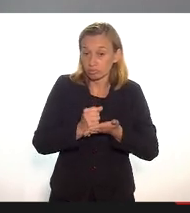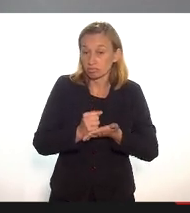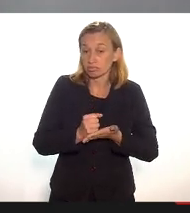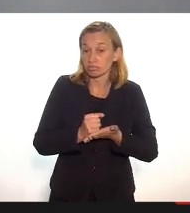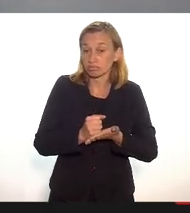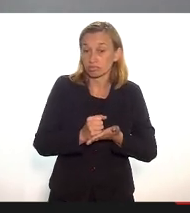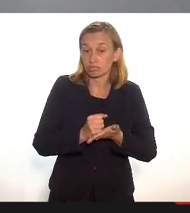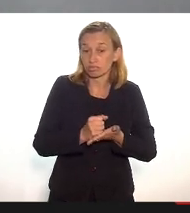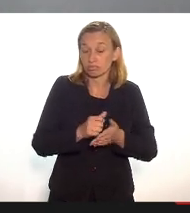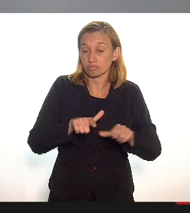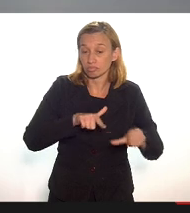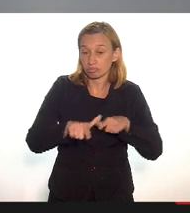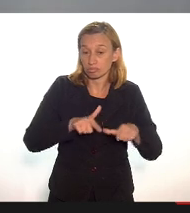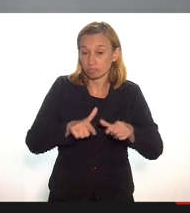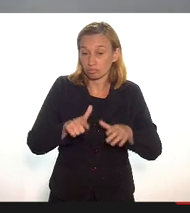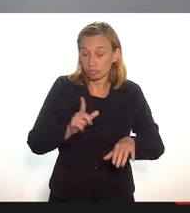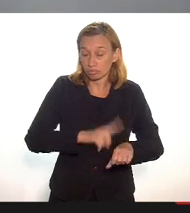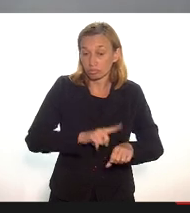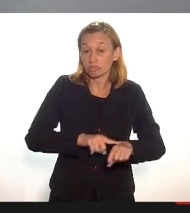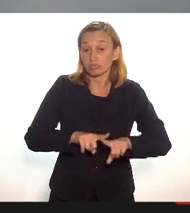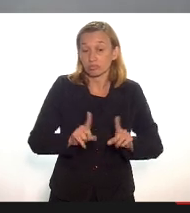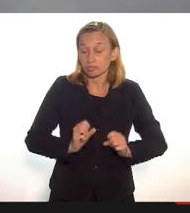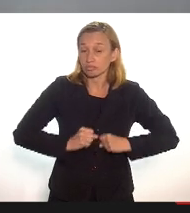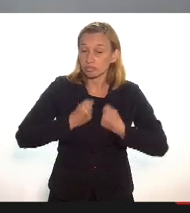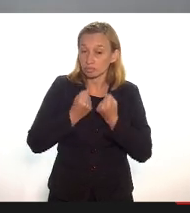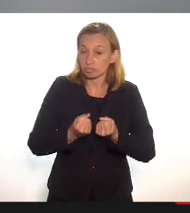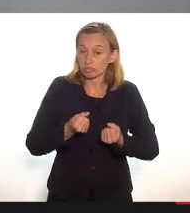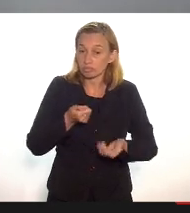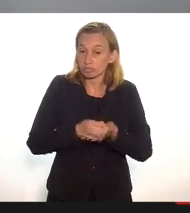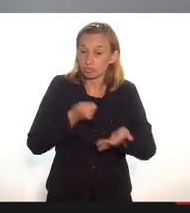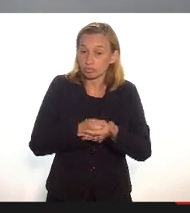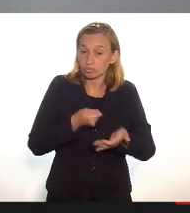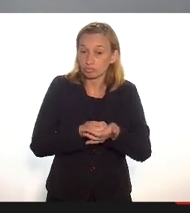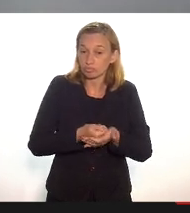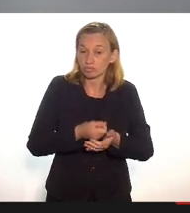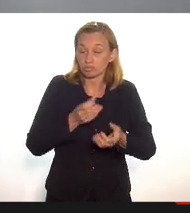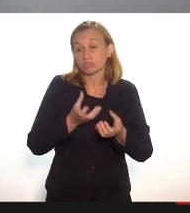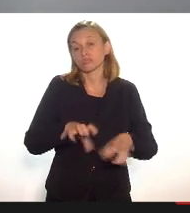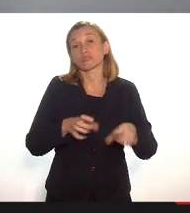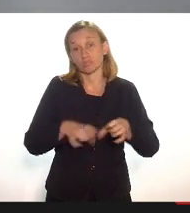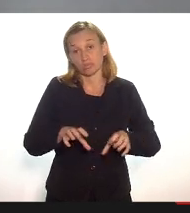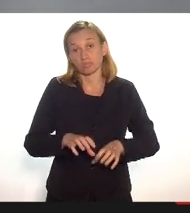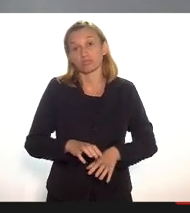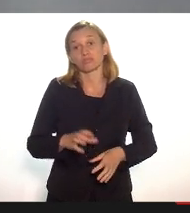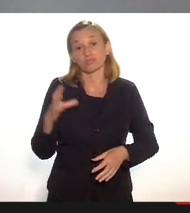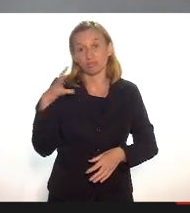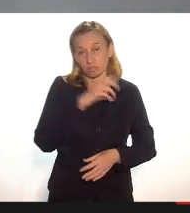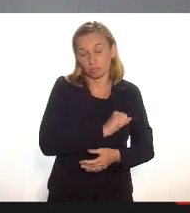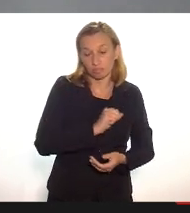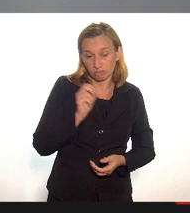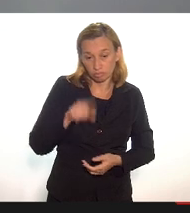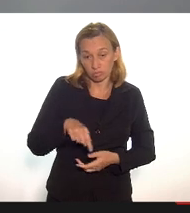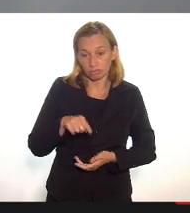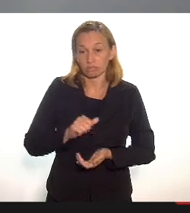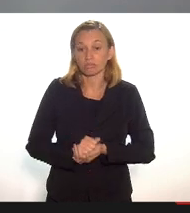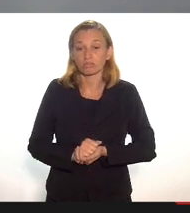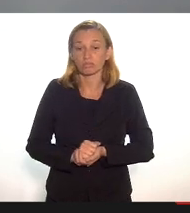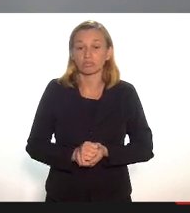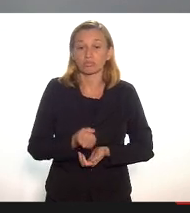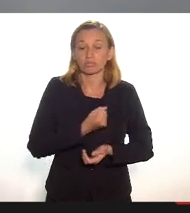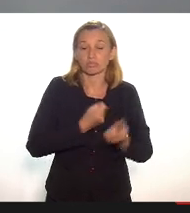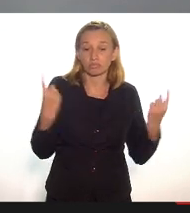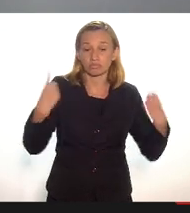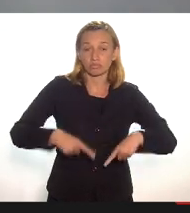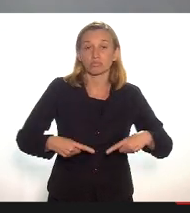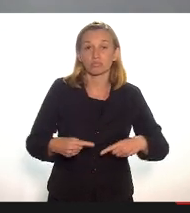trabalho, mas nós temos que gastar mais força também exigindo imediato concurso público, né? Sei que as condições de pandemia, elas colocam inúmeros desafios